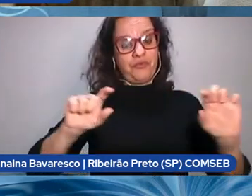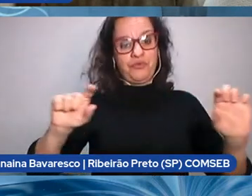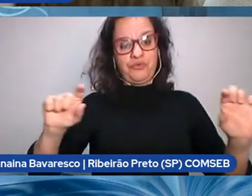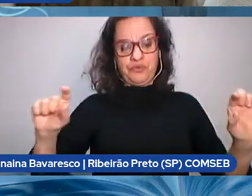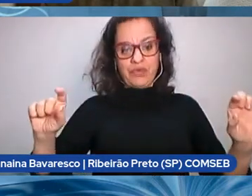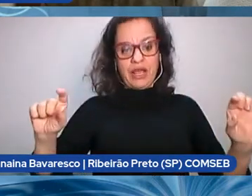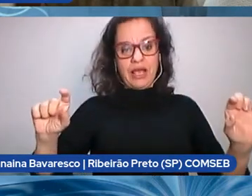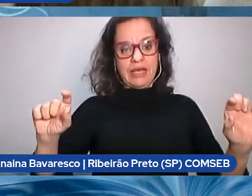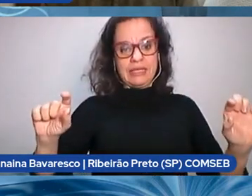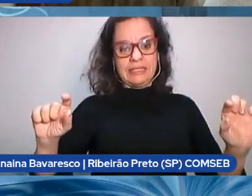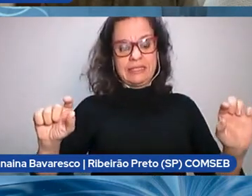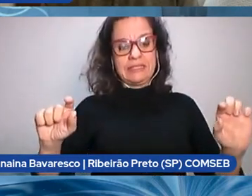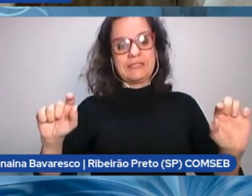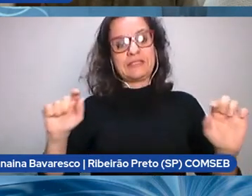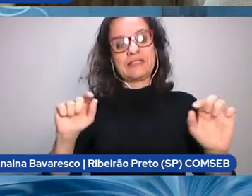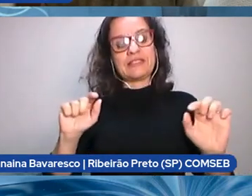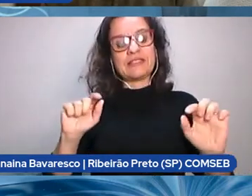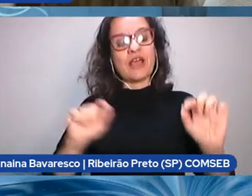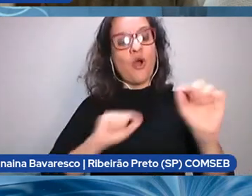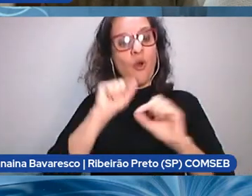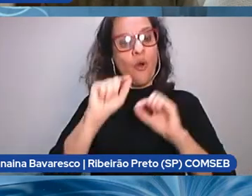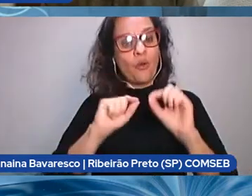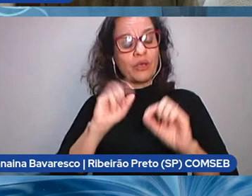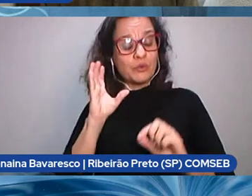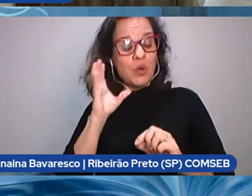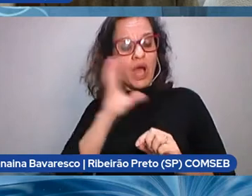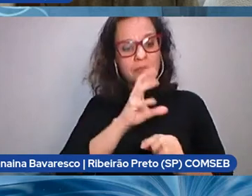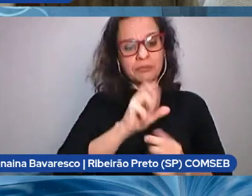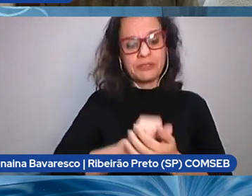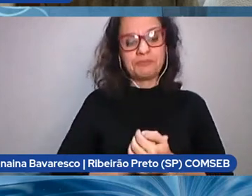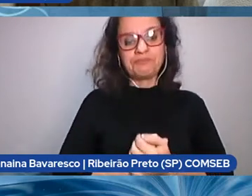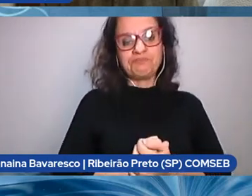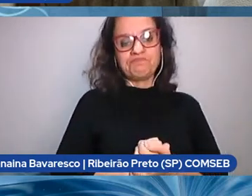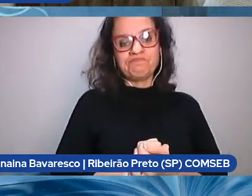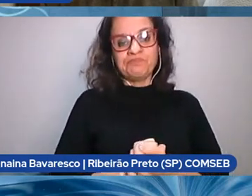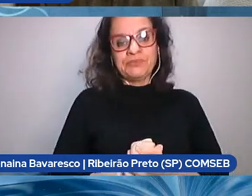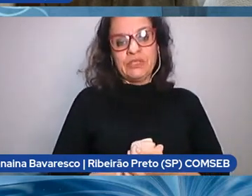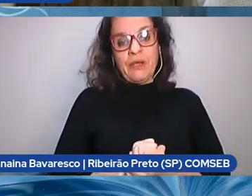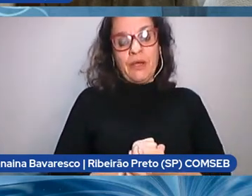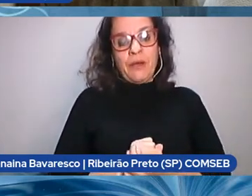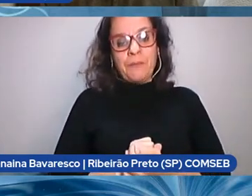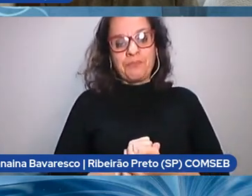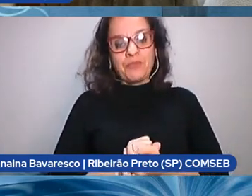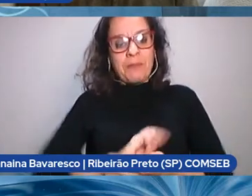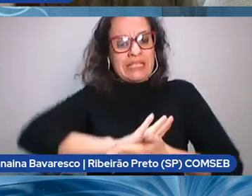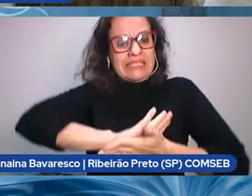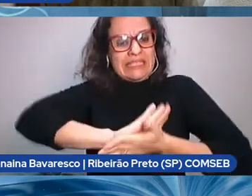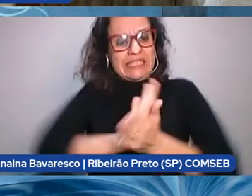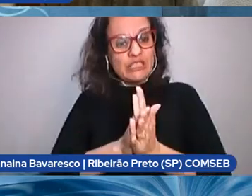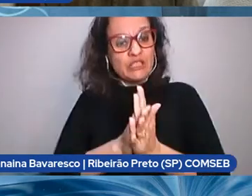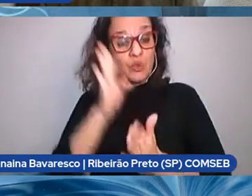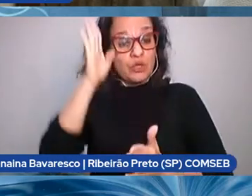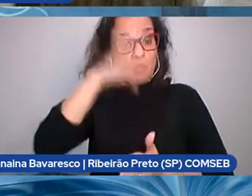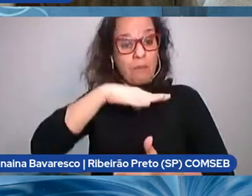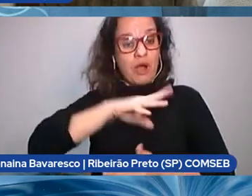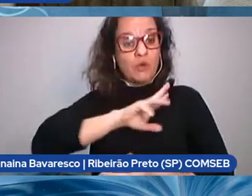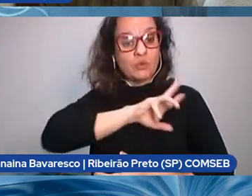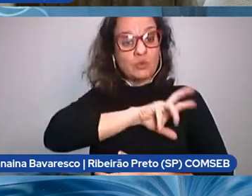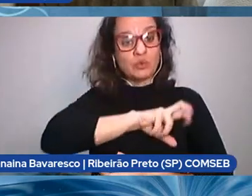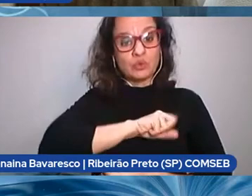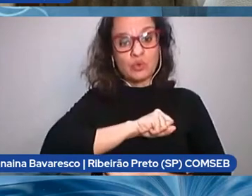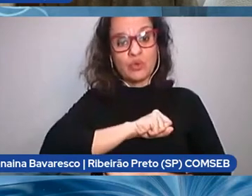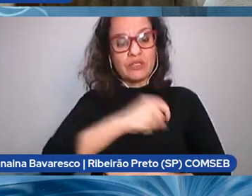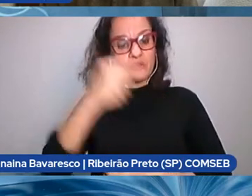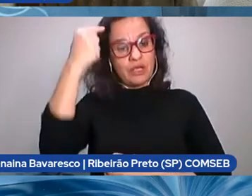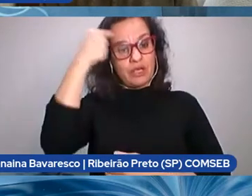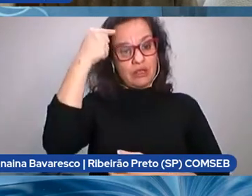A frase permite uma solução muito rápida. Para destruir a maldade nos corações e na